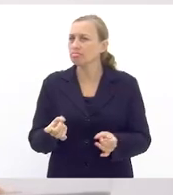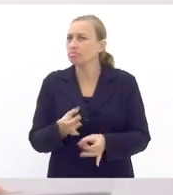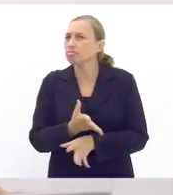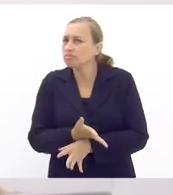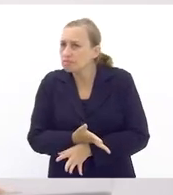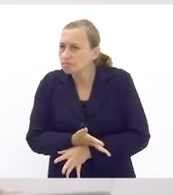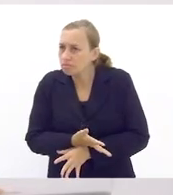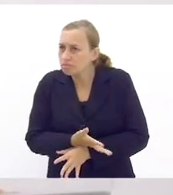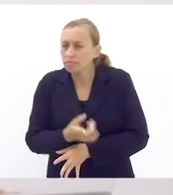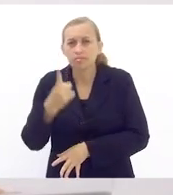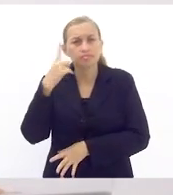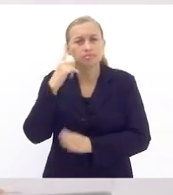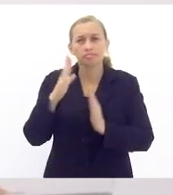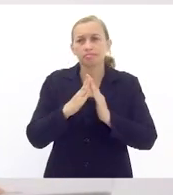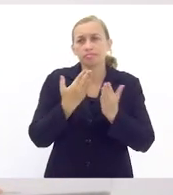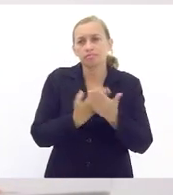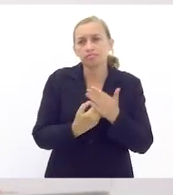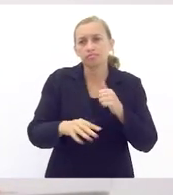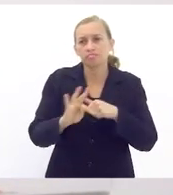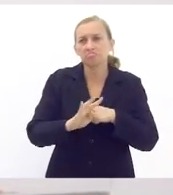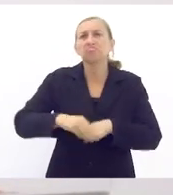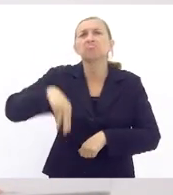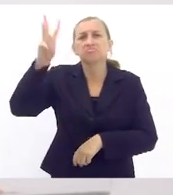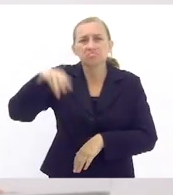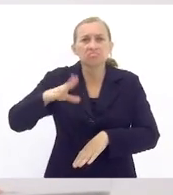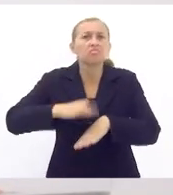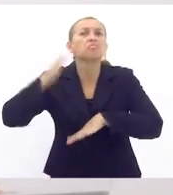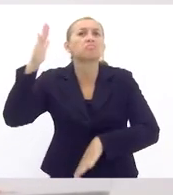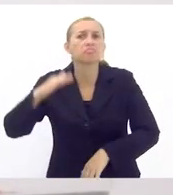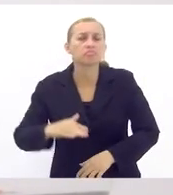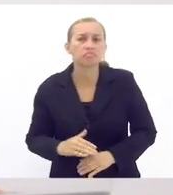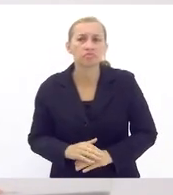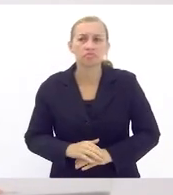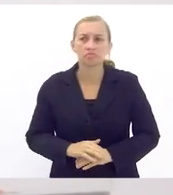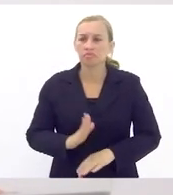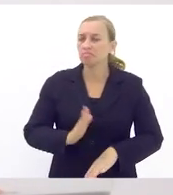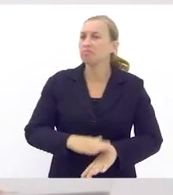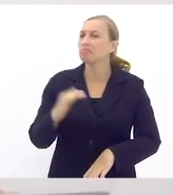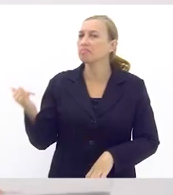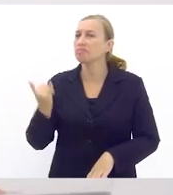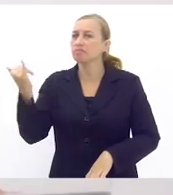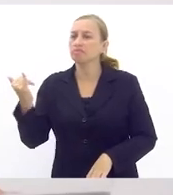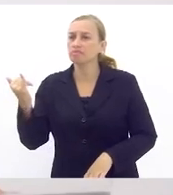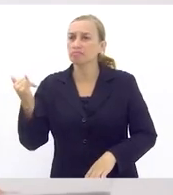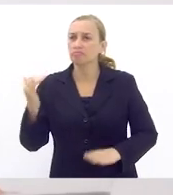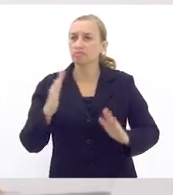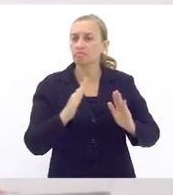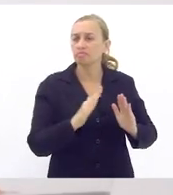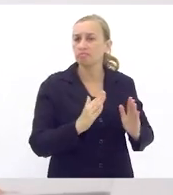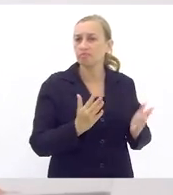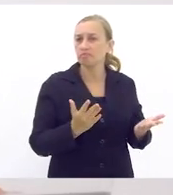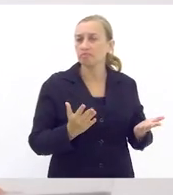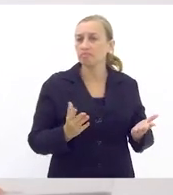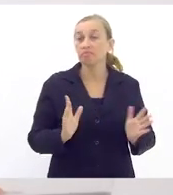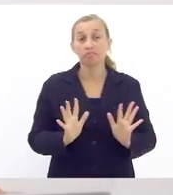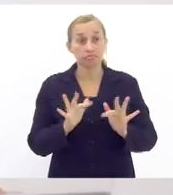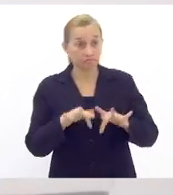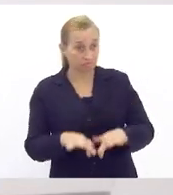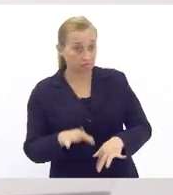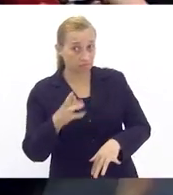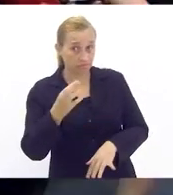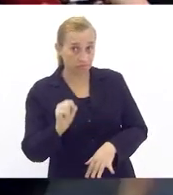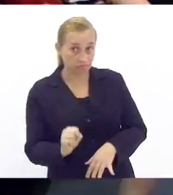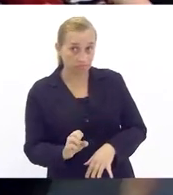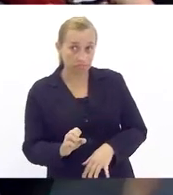pensando em Faetec Quem é maior quem é mais importante marconde para concluir por favor o mais importante